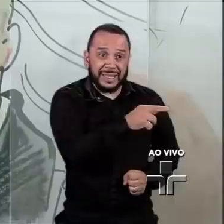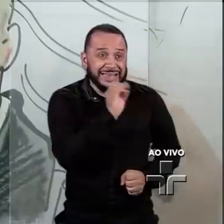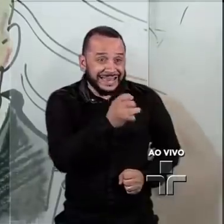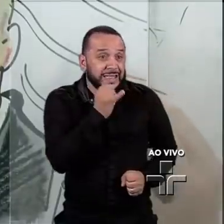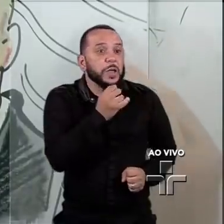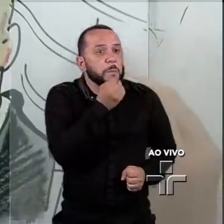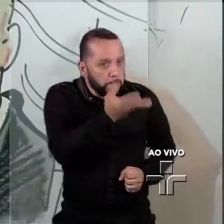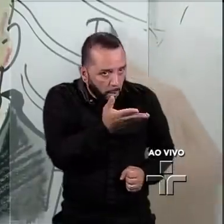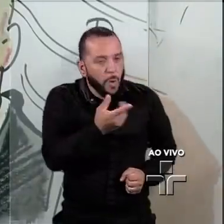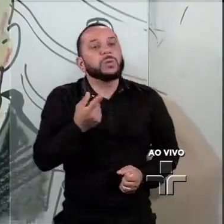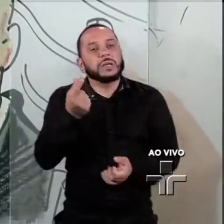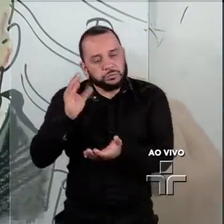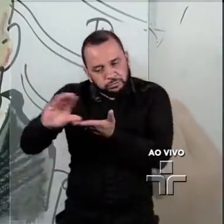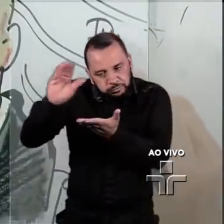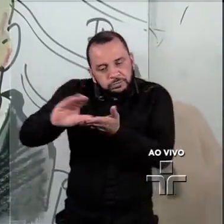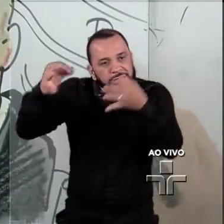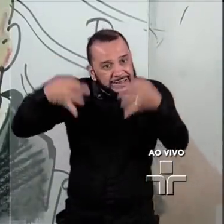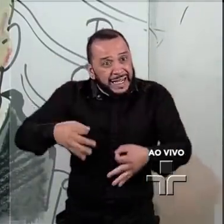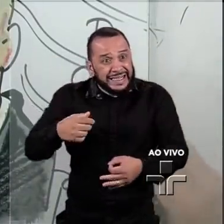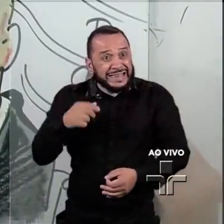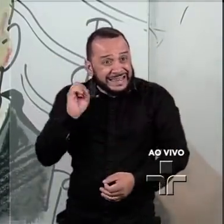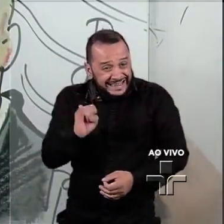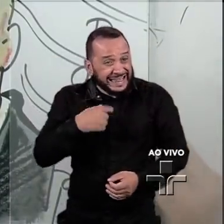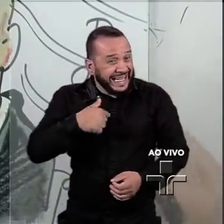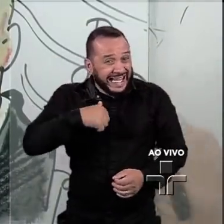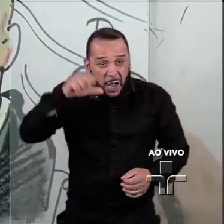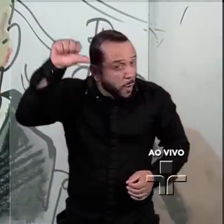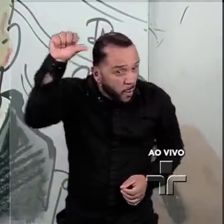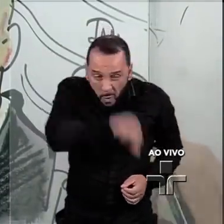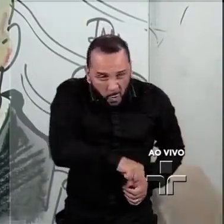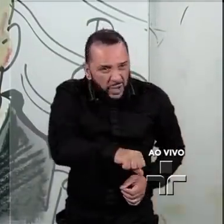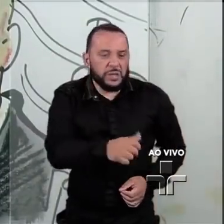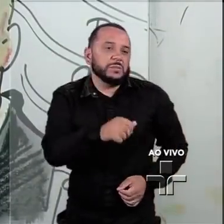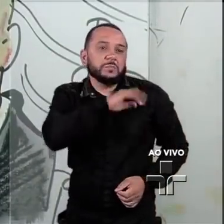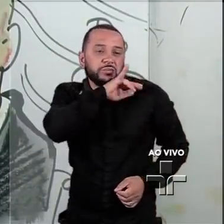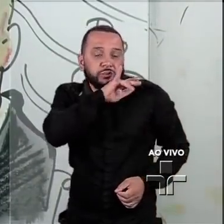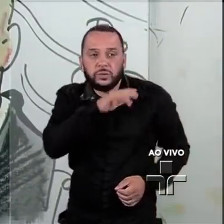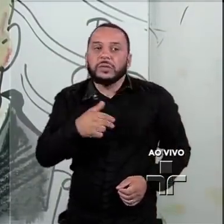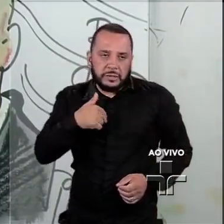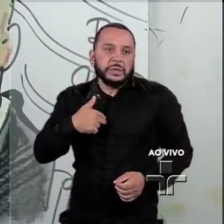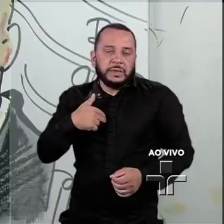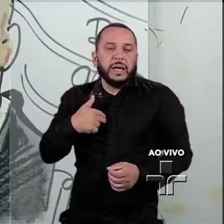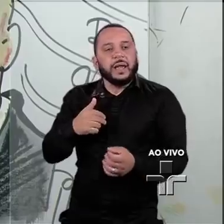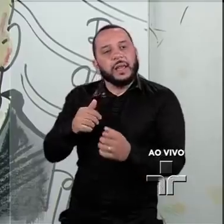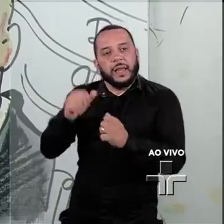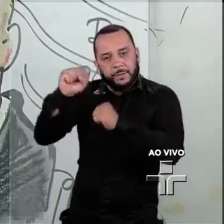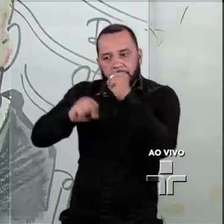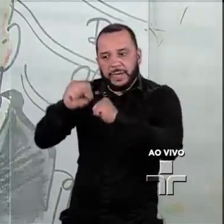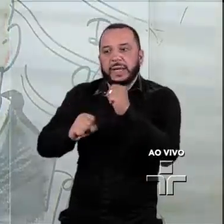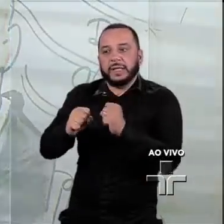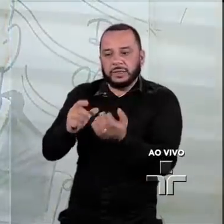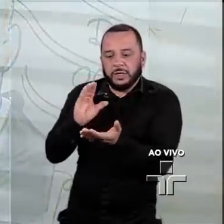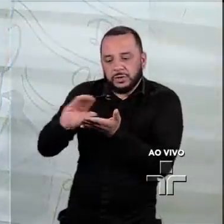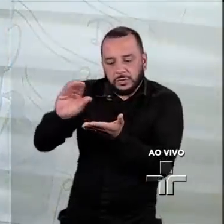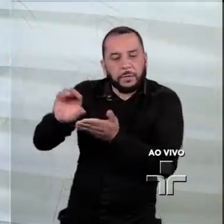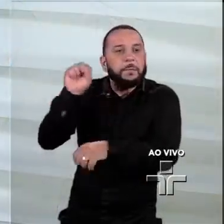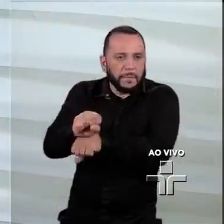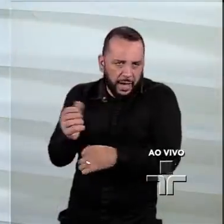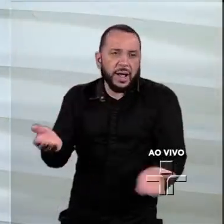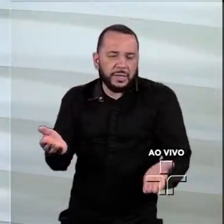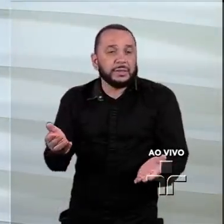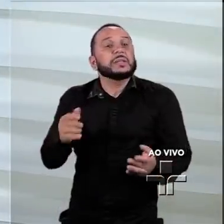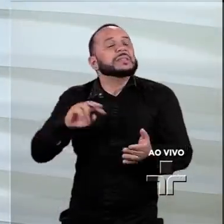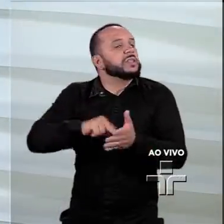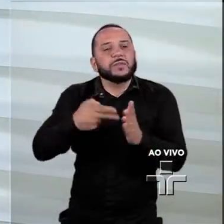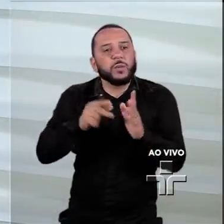que a empresa recebe. Então, você vai ter novas possibilidades de fiscalização, de participação das pessoas, e eu não tenho a